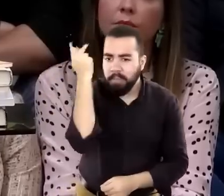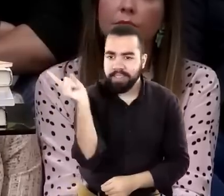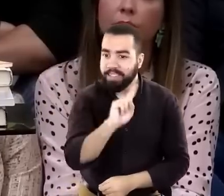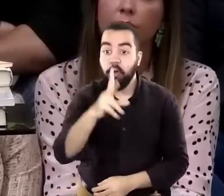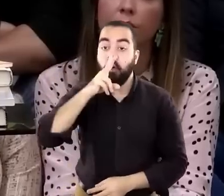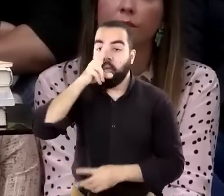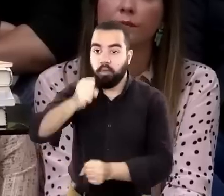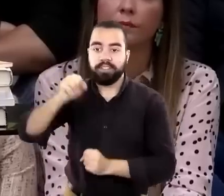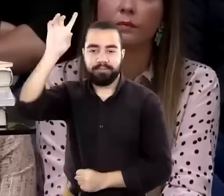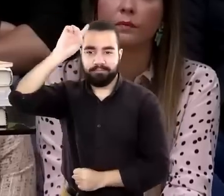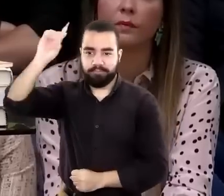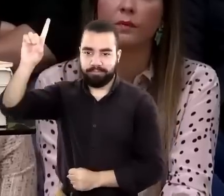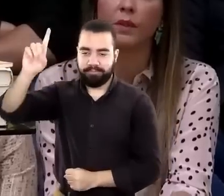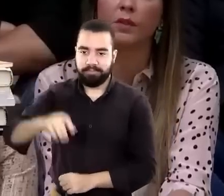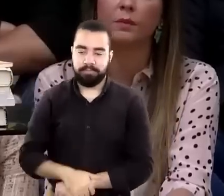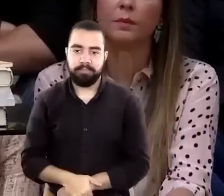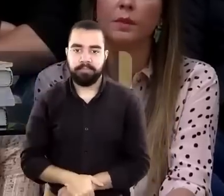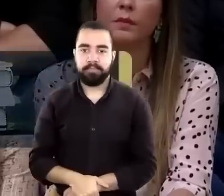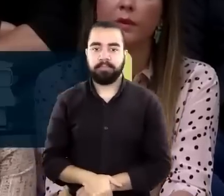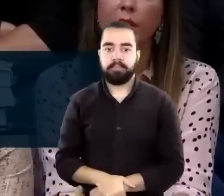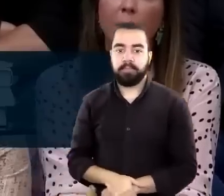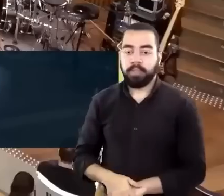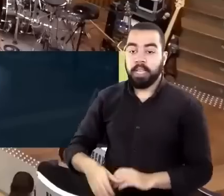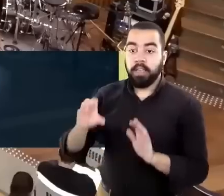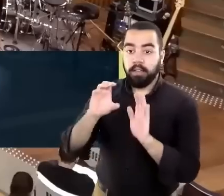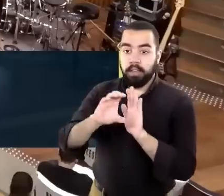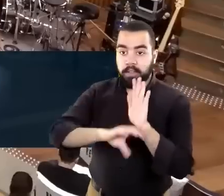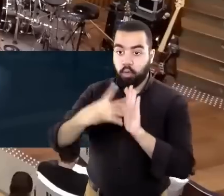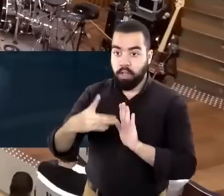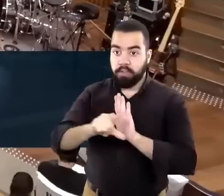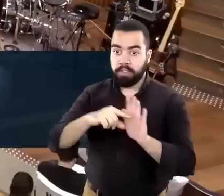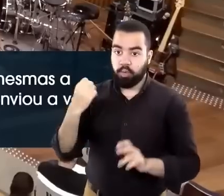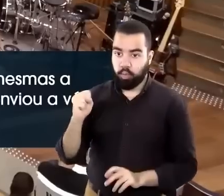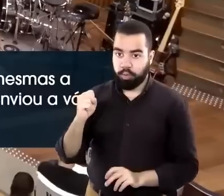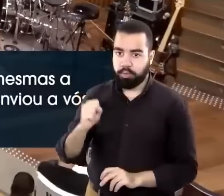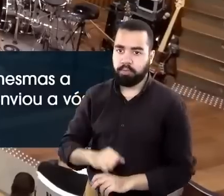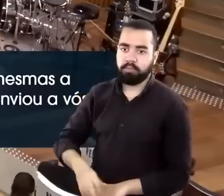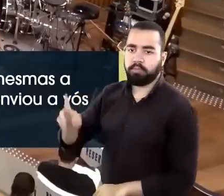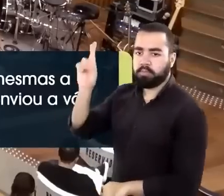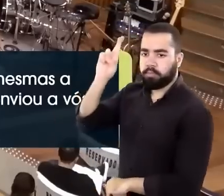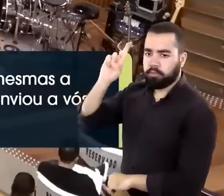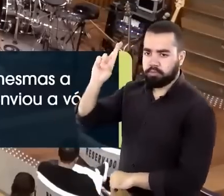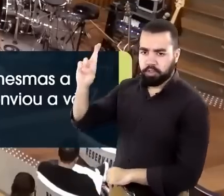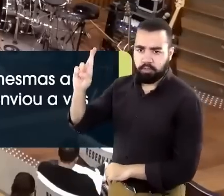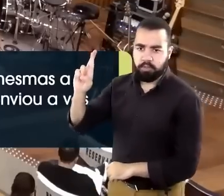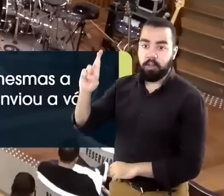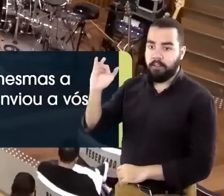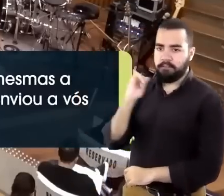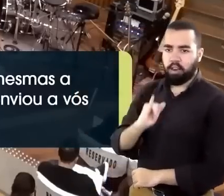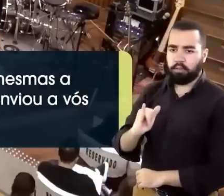todos juntos. Novamente, me veio a palavra do Senhor dizendo, as mãos de